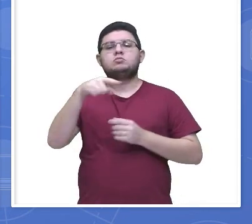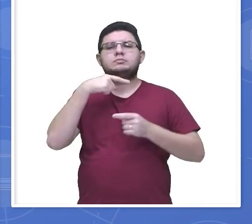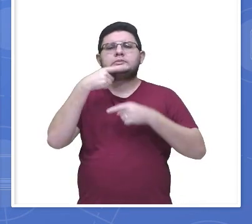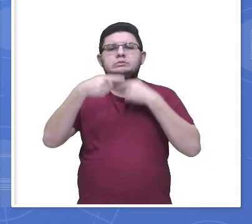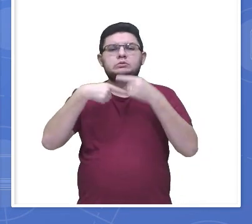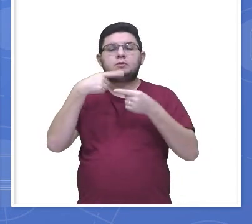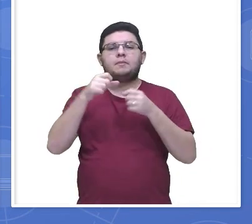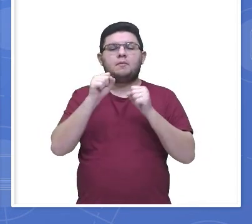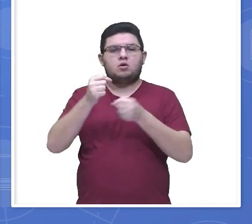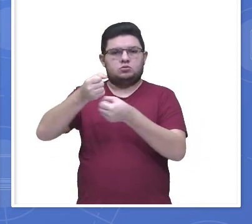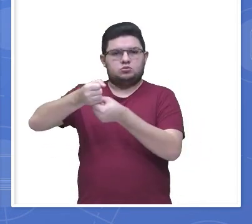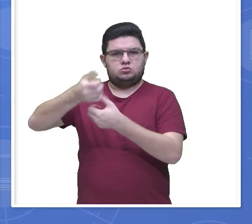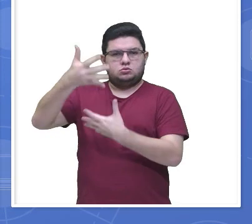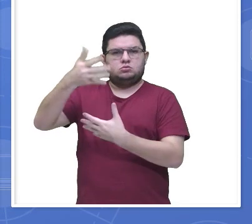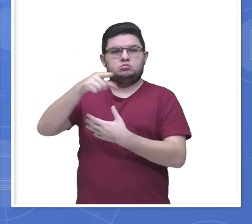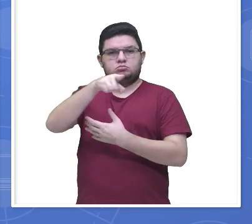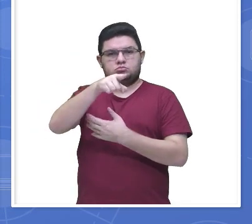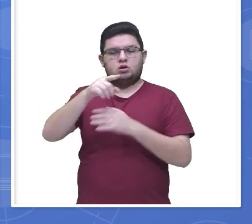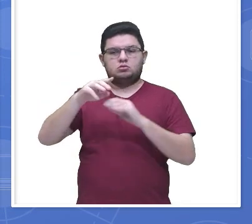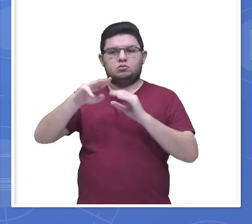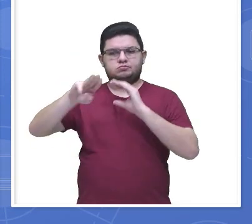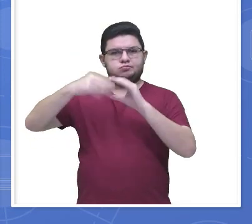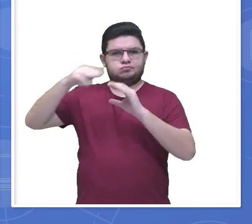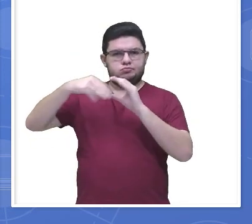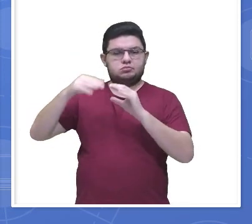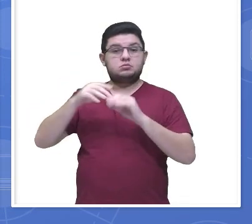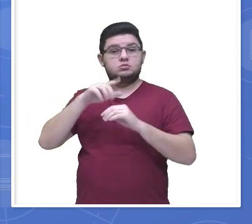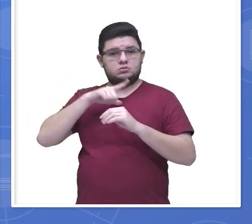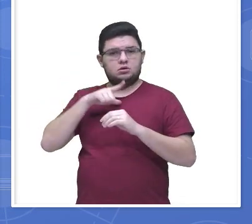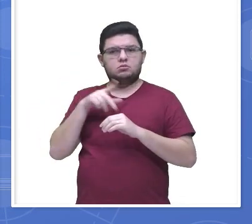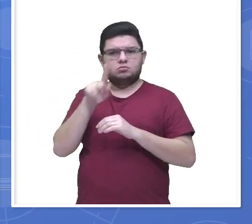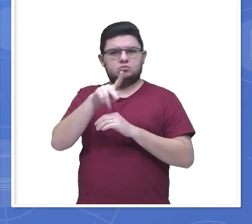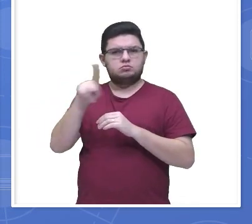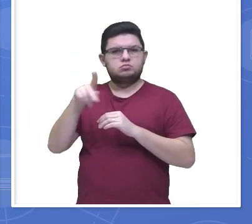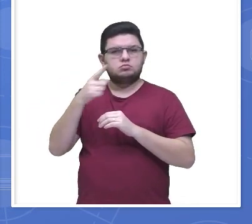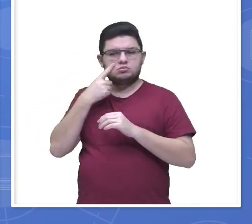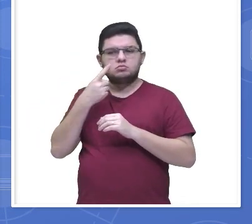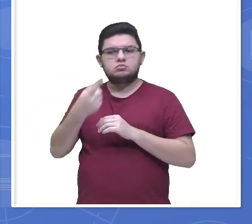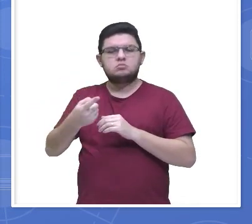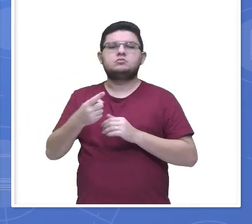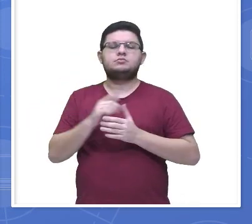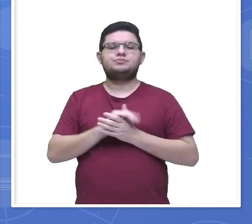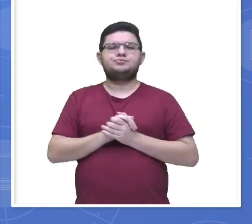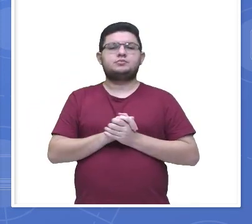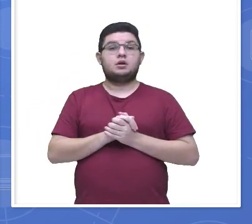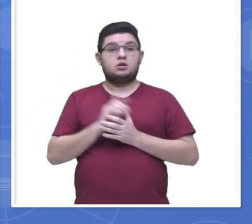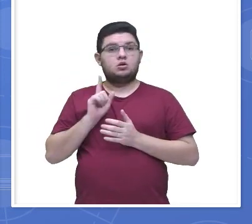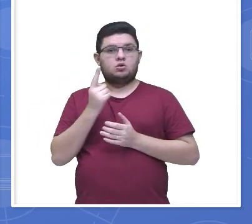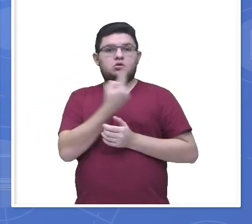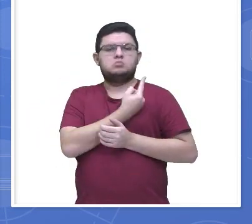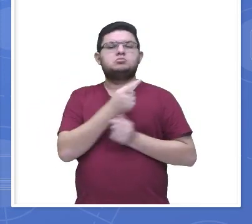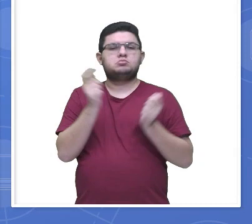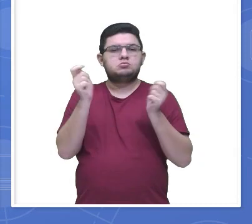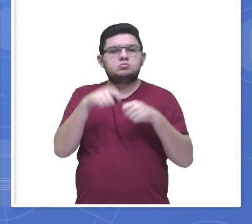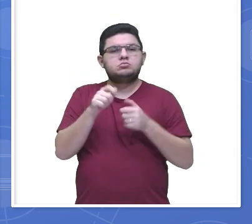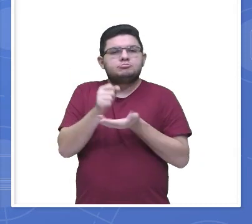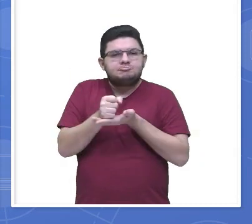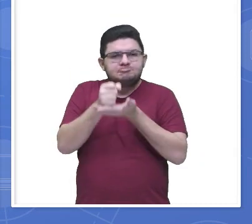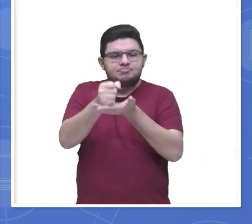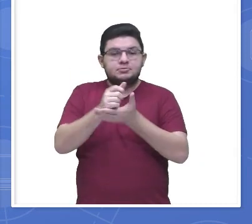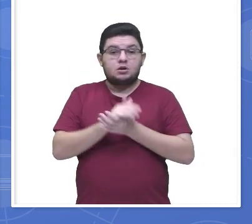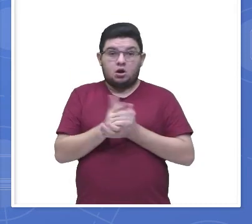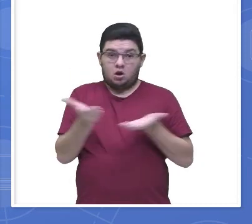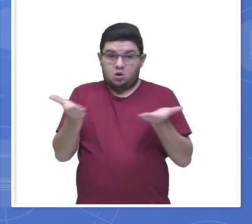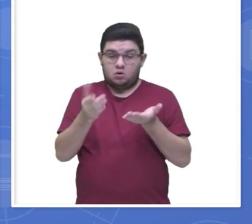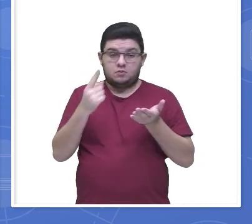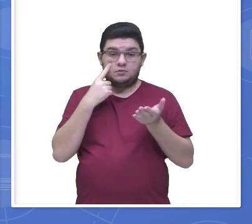chat, que nós temos professores acompanhando e qualquer coisa a gente resolve durante a nossa aula, certo? Então vamos lá, vamos ver aí o nosso conteúdo da